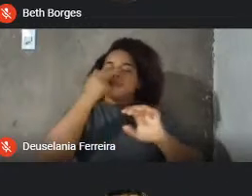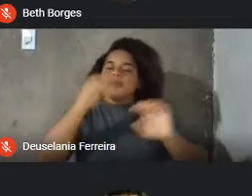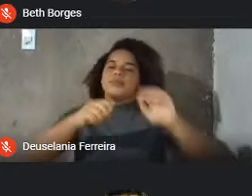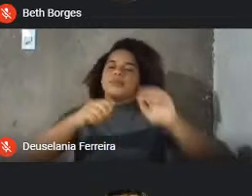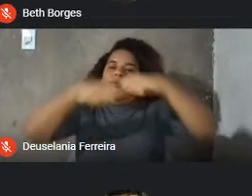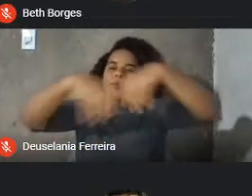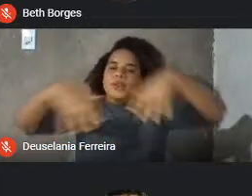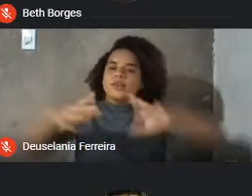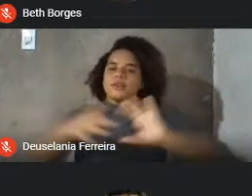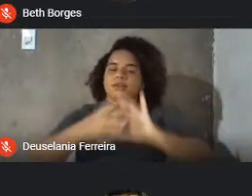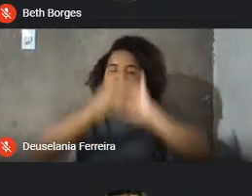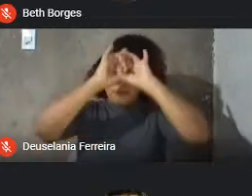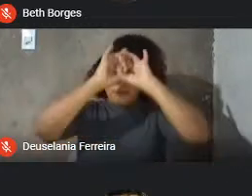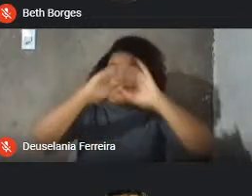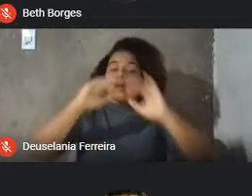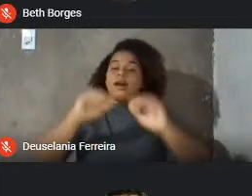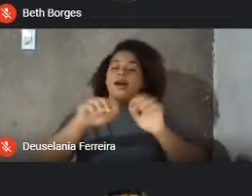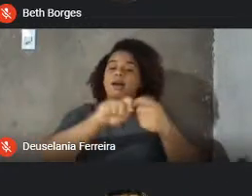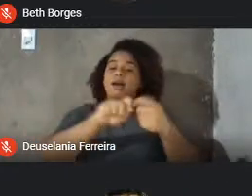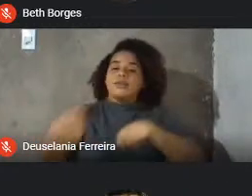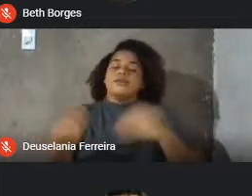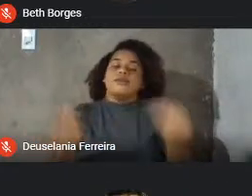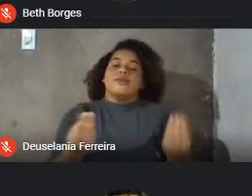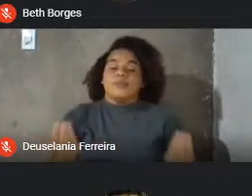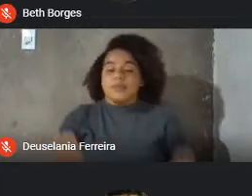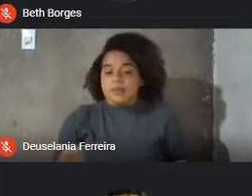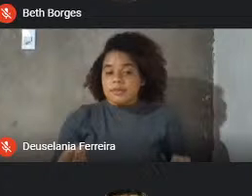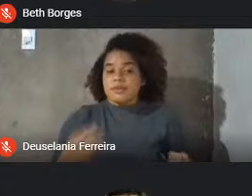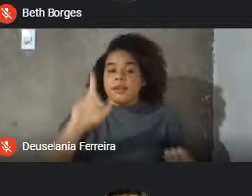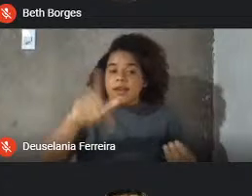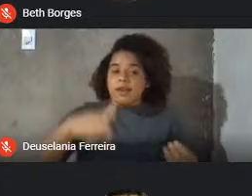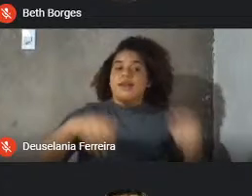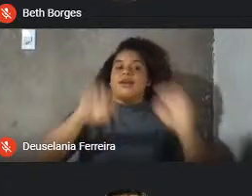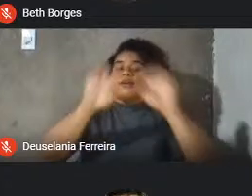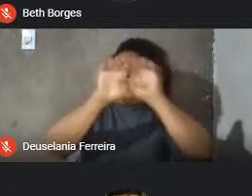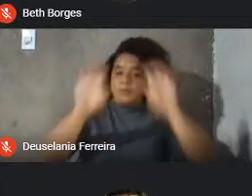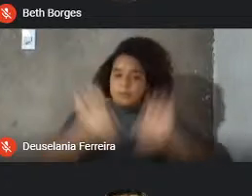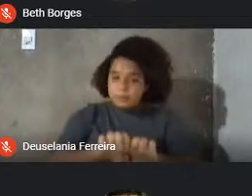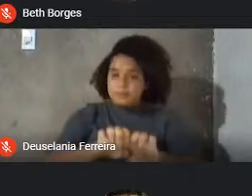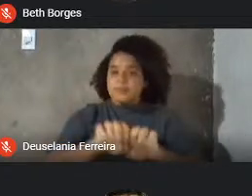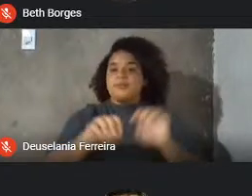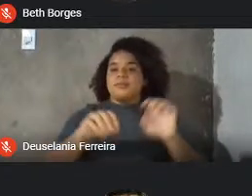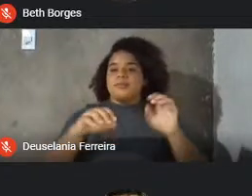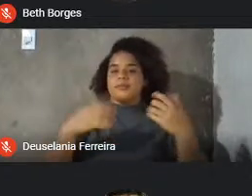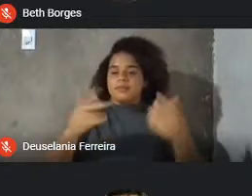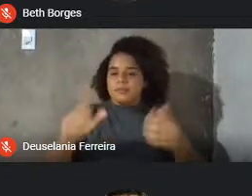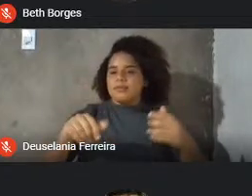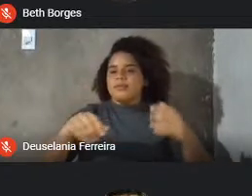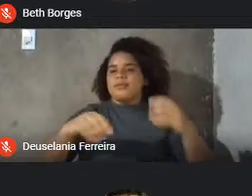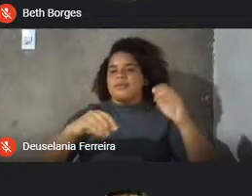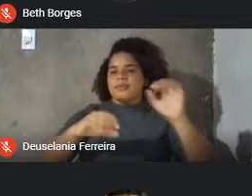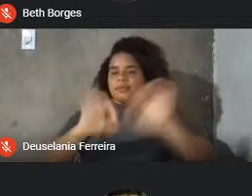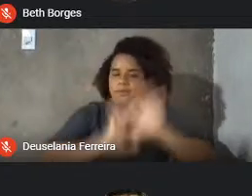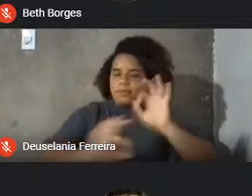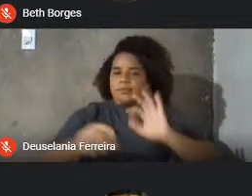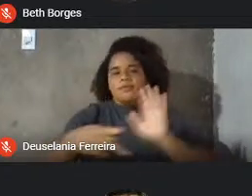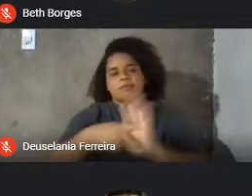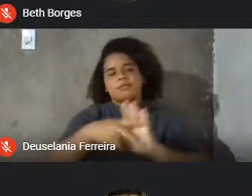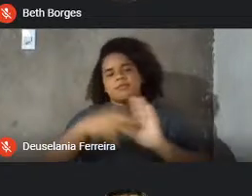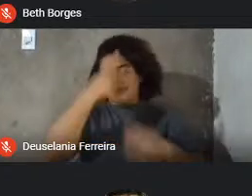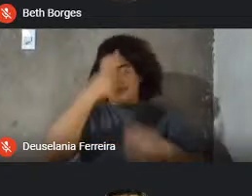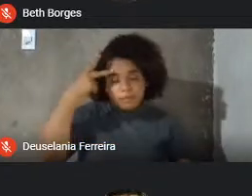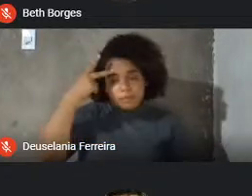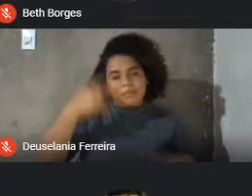Tá? É um esquema onde a pessoa, independente da idade que ela está, tá? Ela